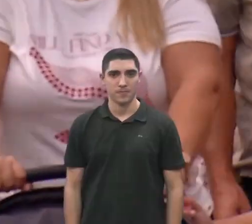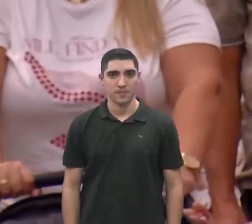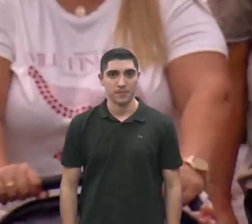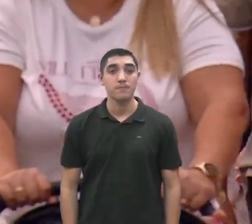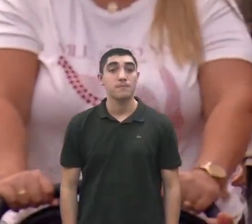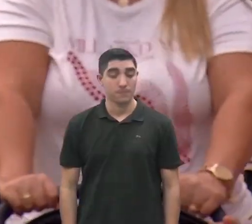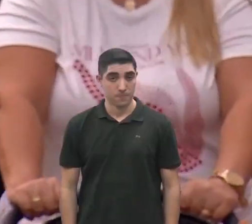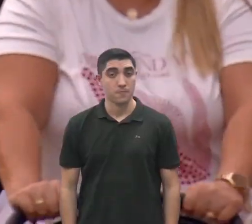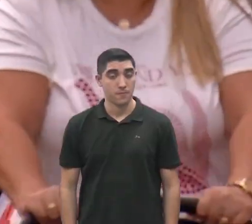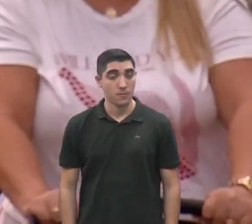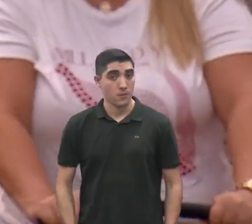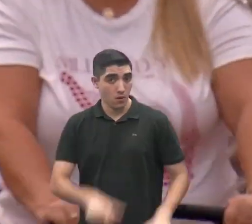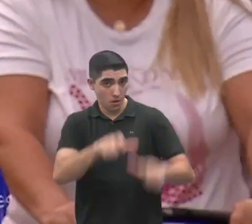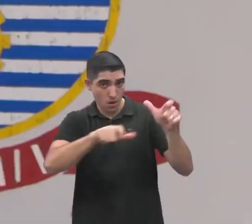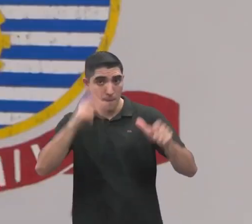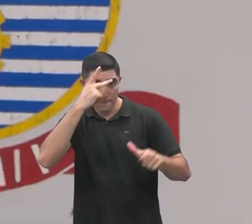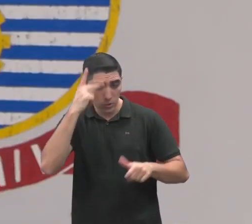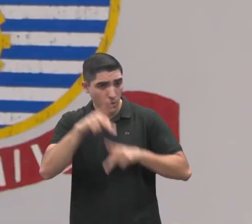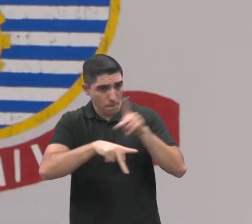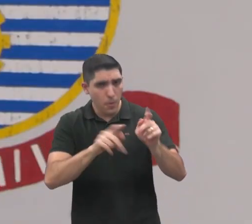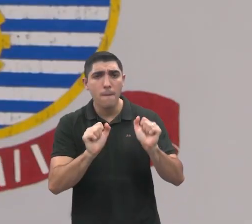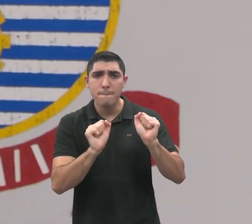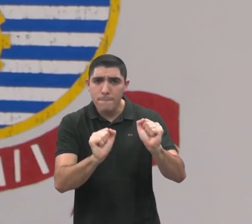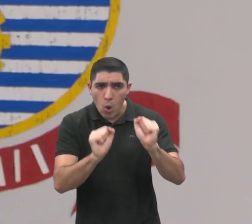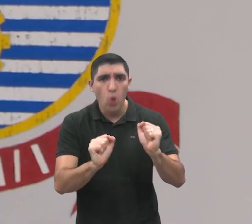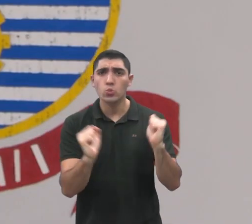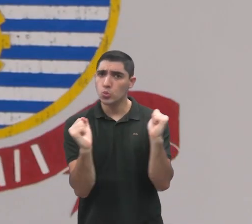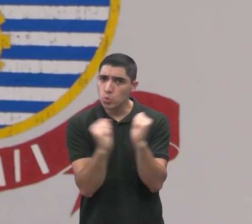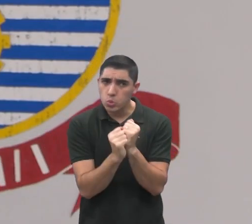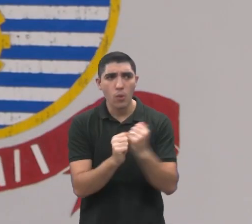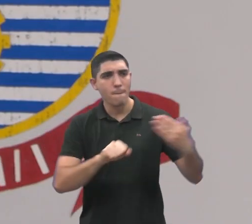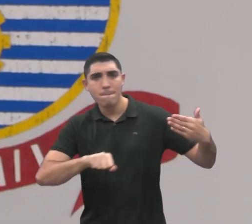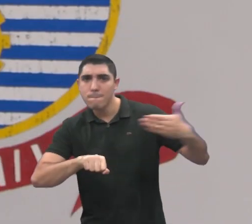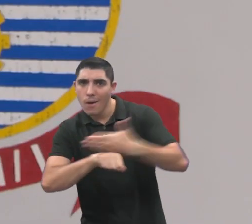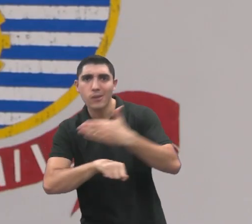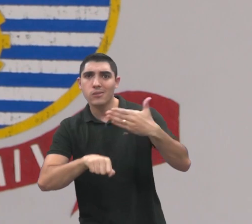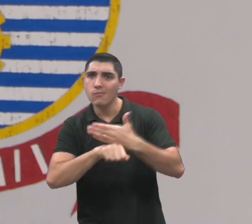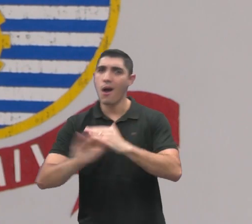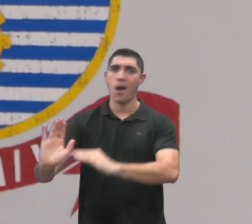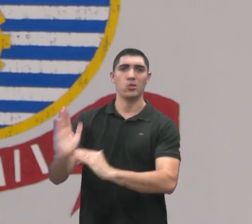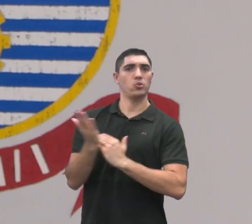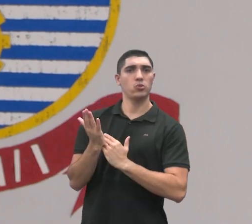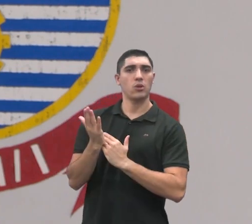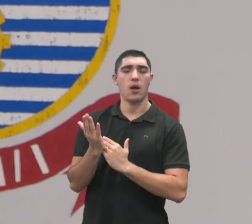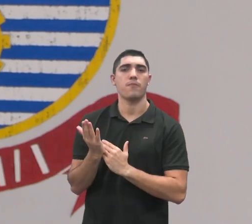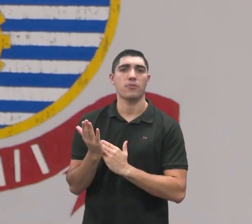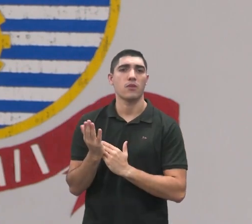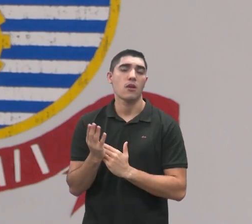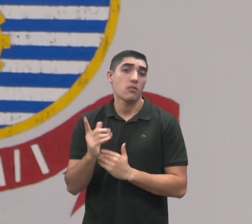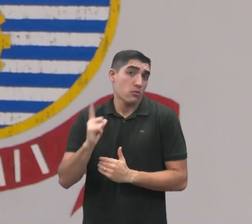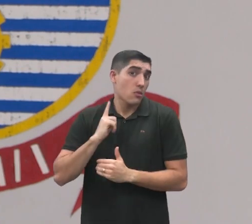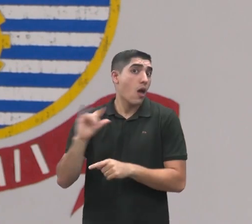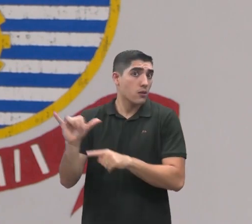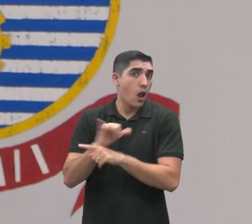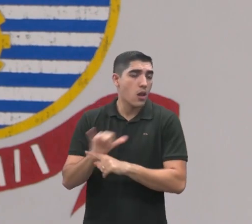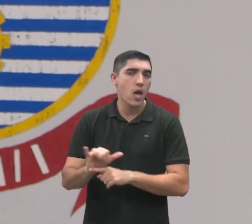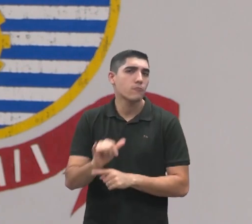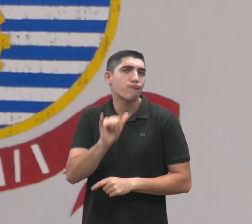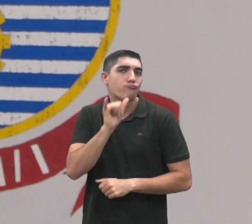comunidade. A população ela pode participar do sistema de segurança pública